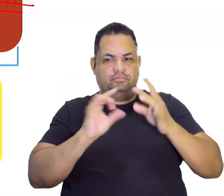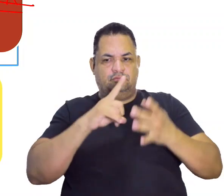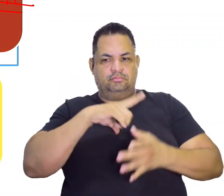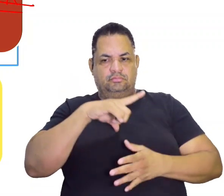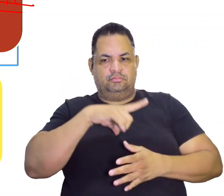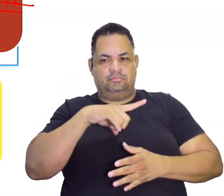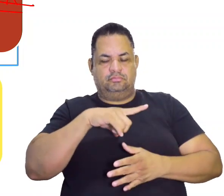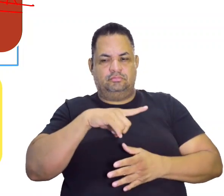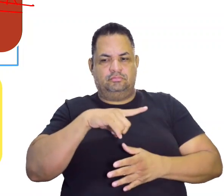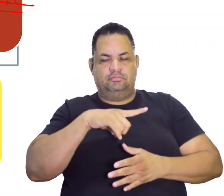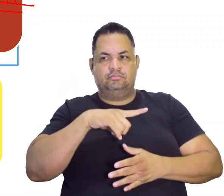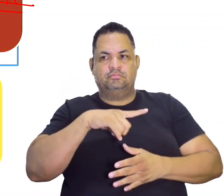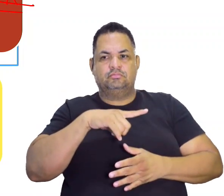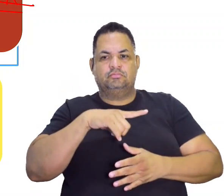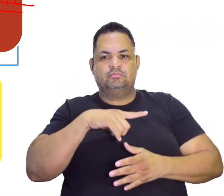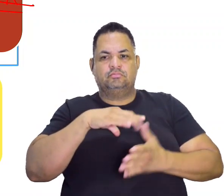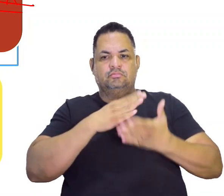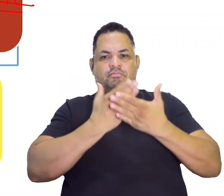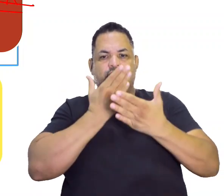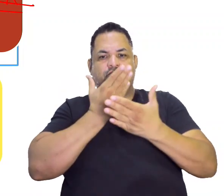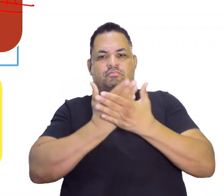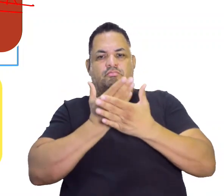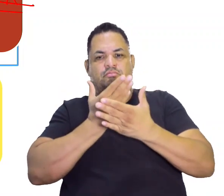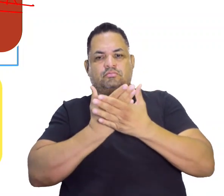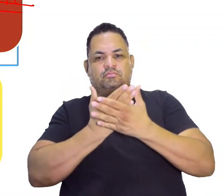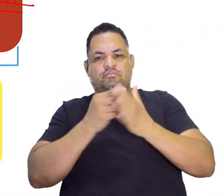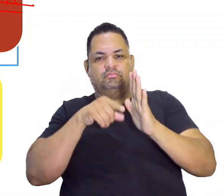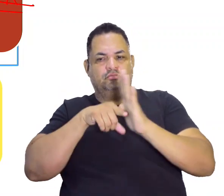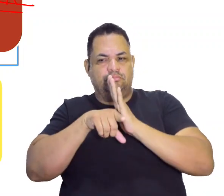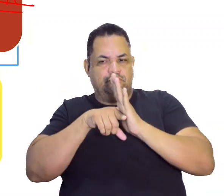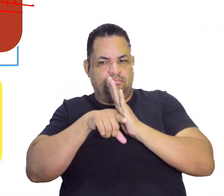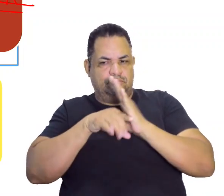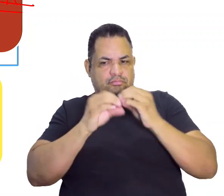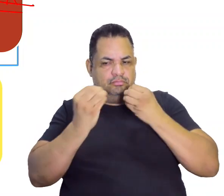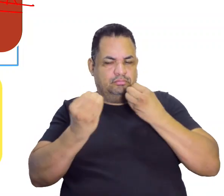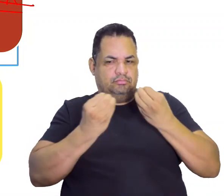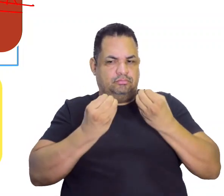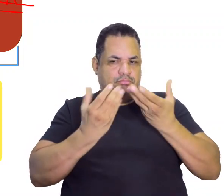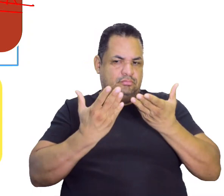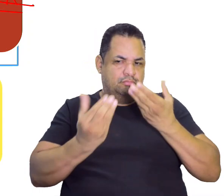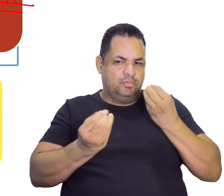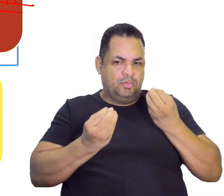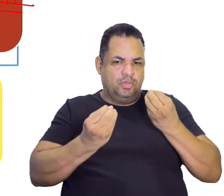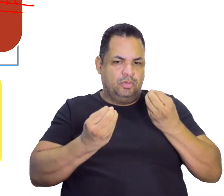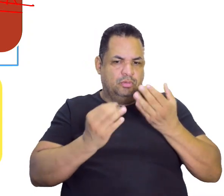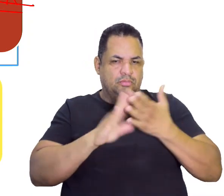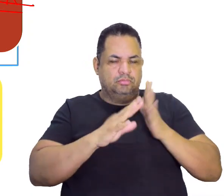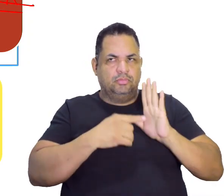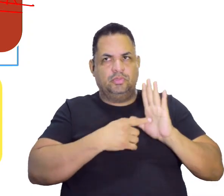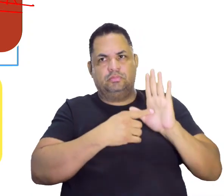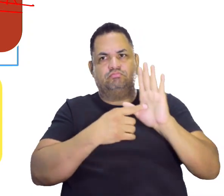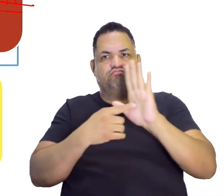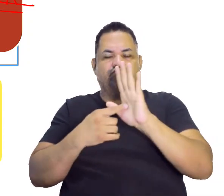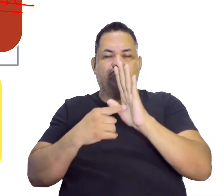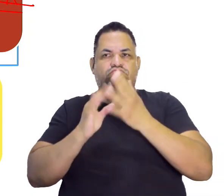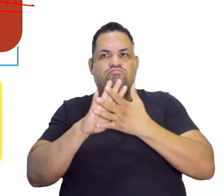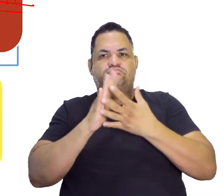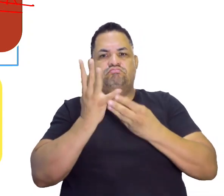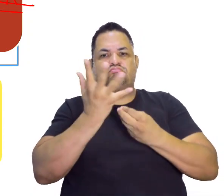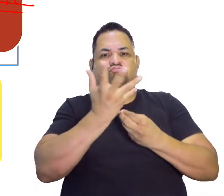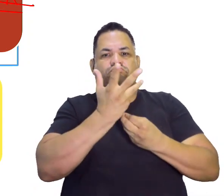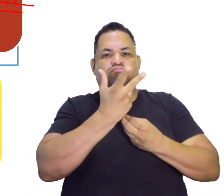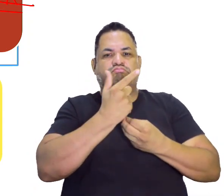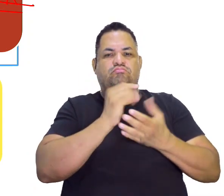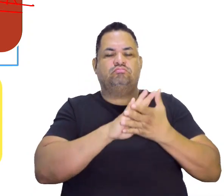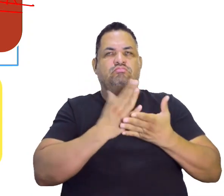teve um estudo, né, uma maneira de colocar a arte, né? Um colocava mais